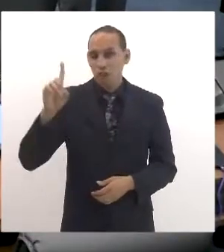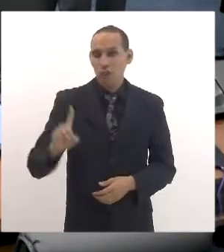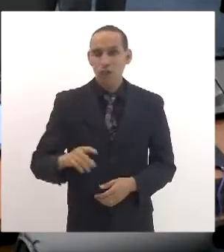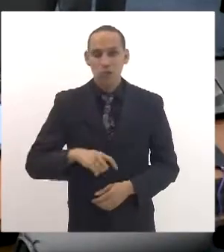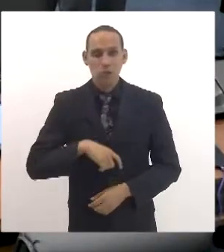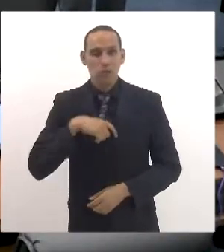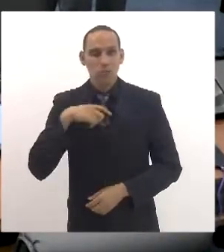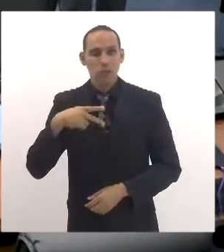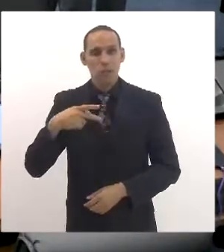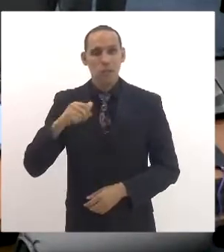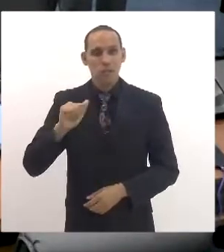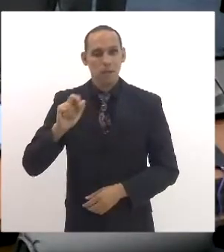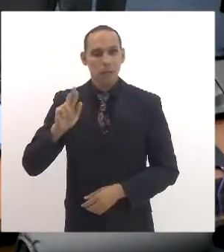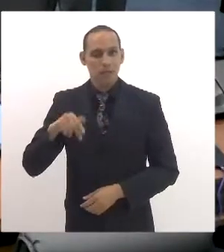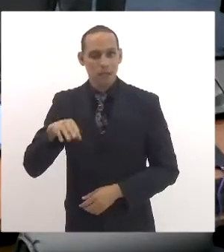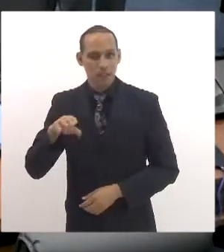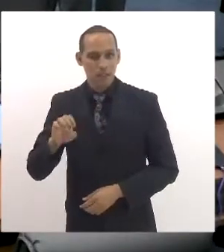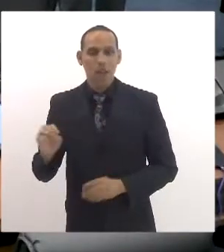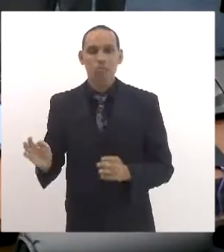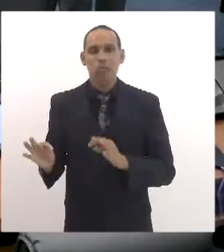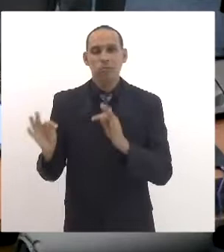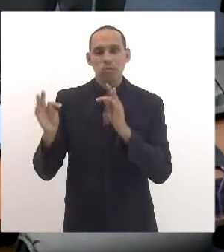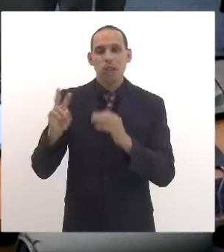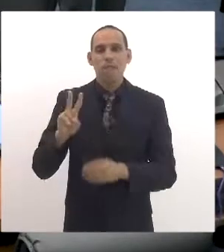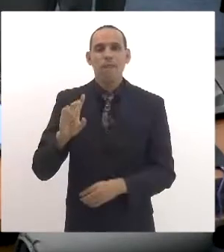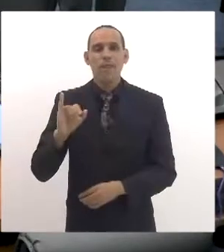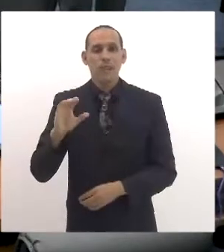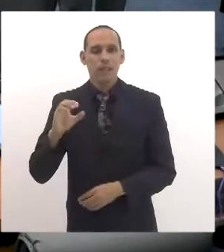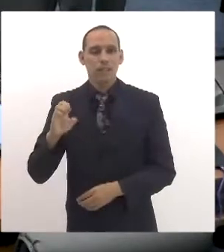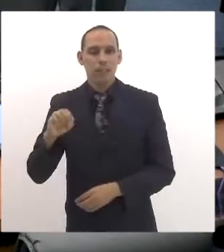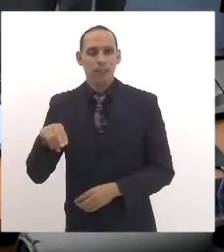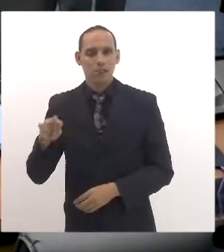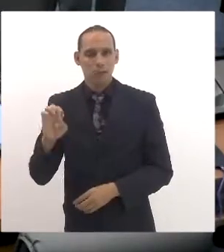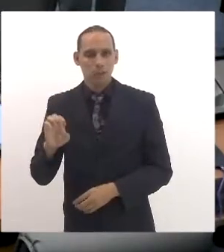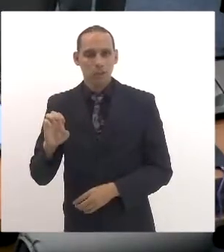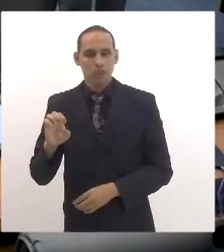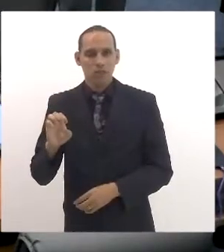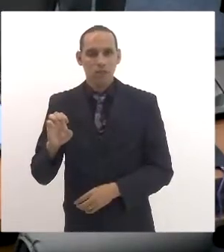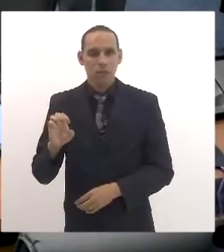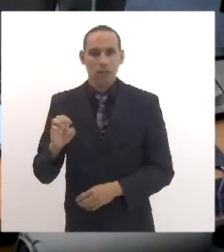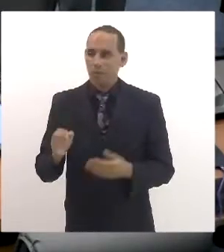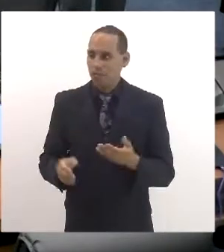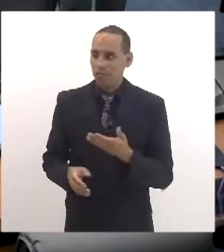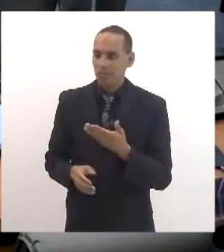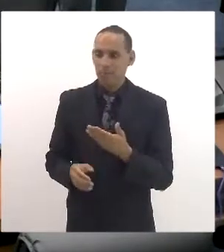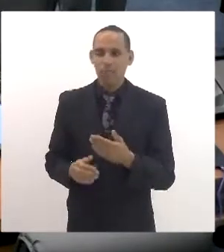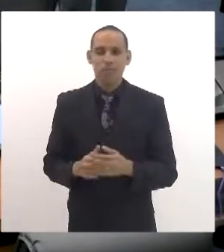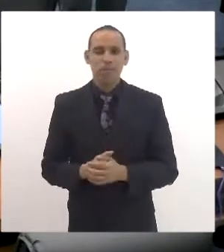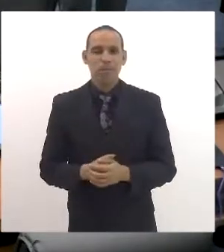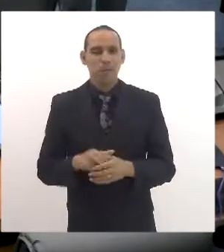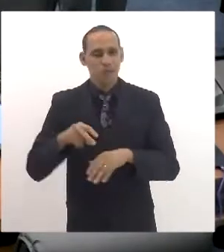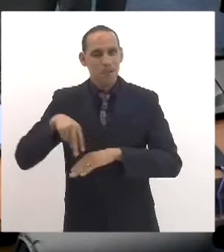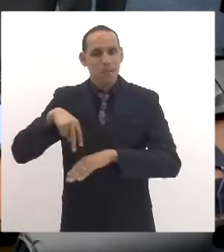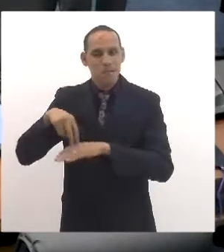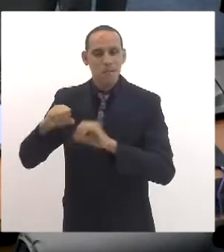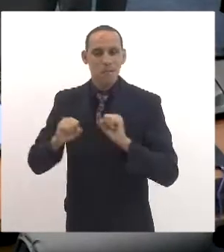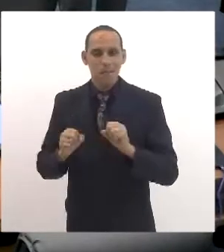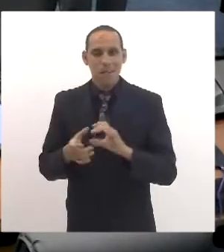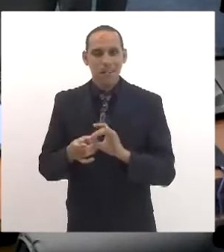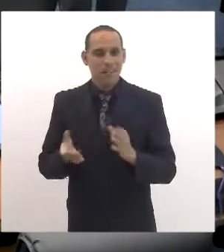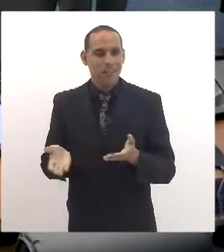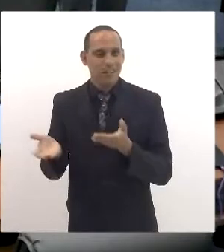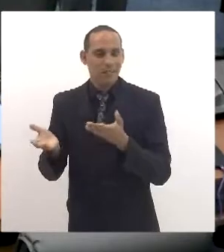do Parque Tecnológico, Vicente Ferreira. Querendo usar o tribuna, fica à vontade.